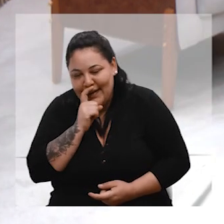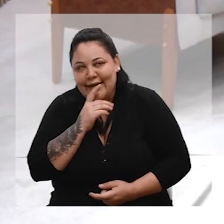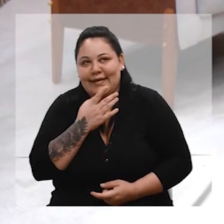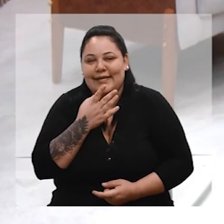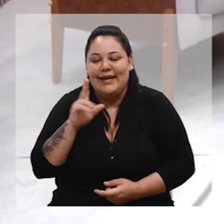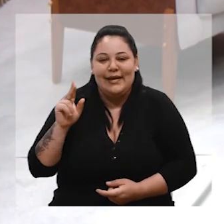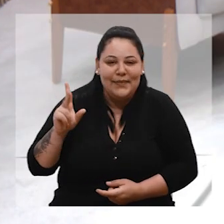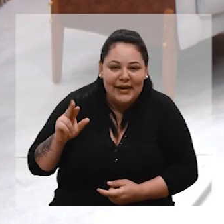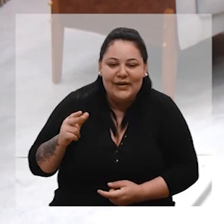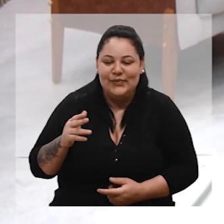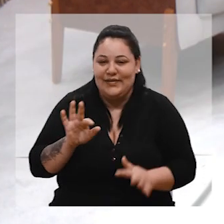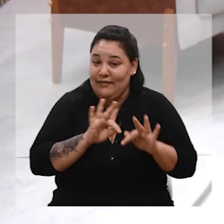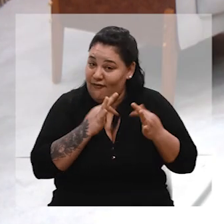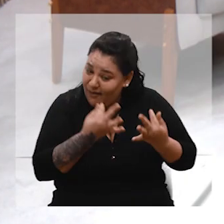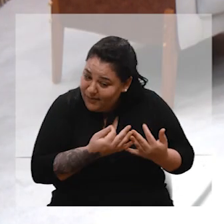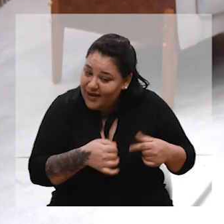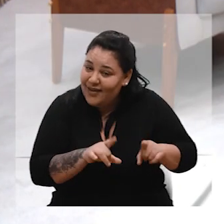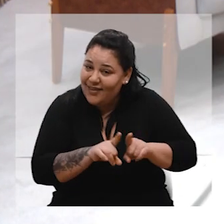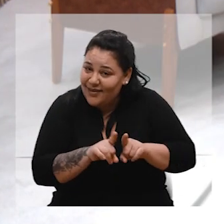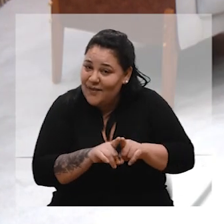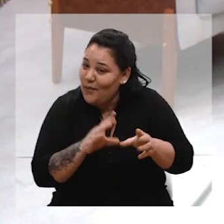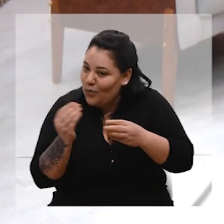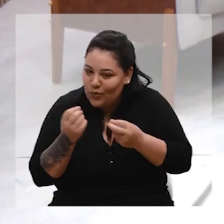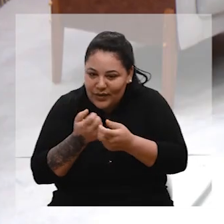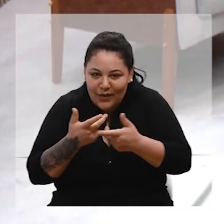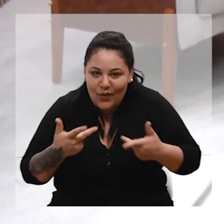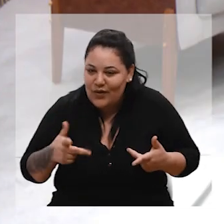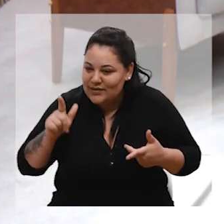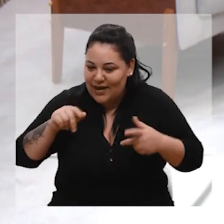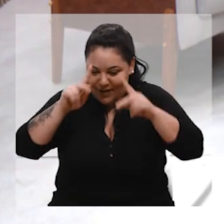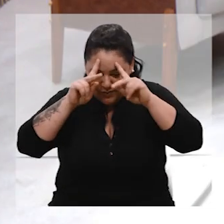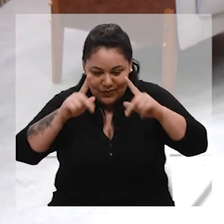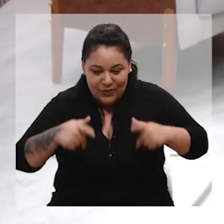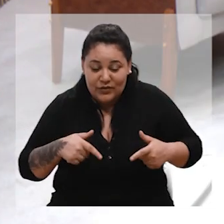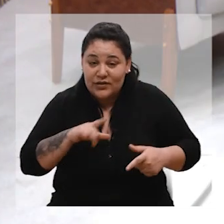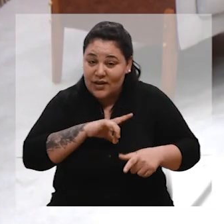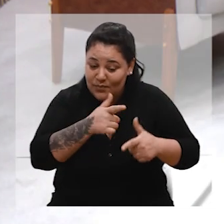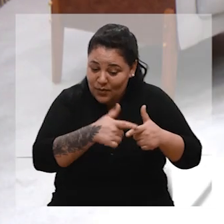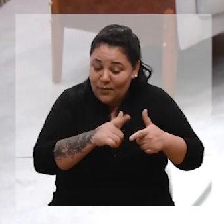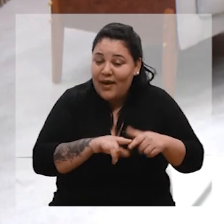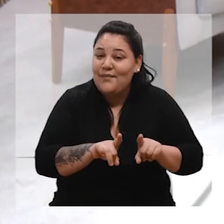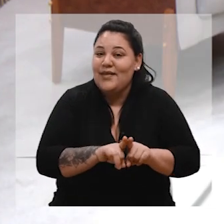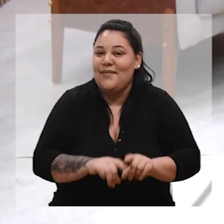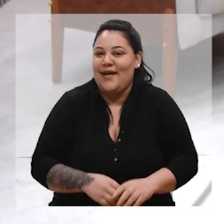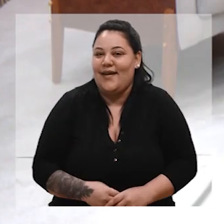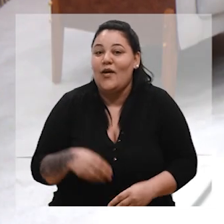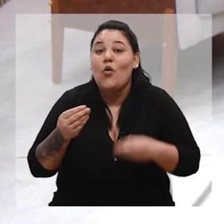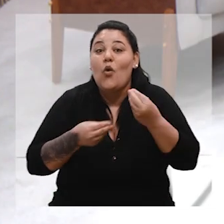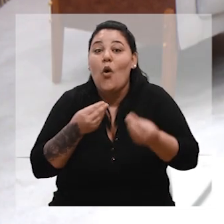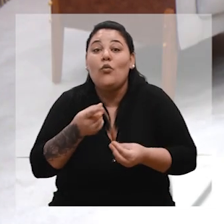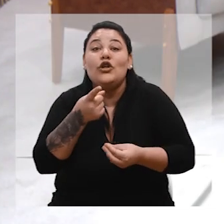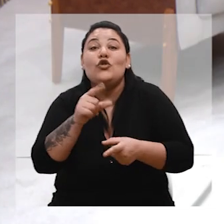é mãe, é irmão, é irmã, é um ser humano com problemas e com soluções. Como é que